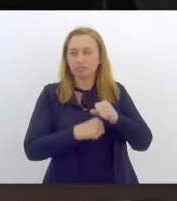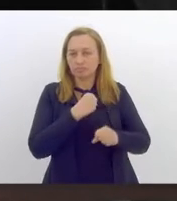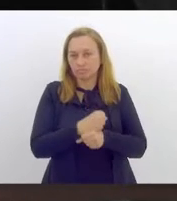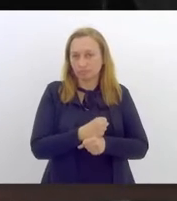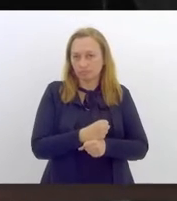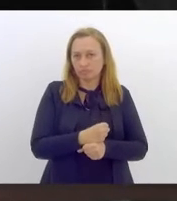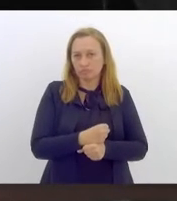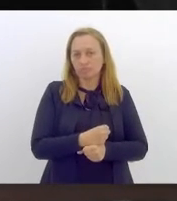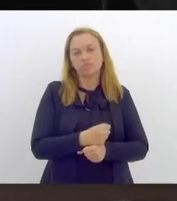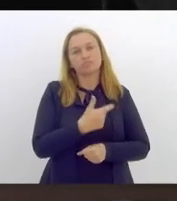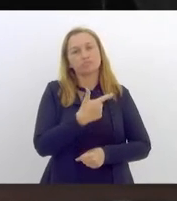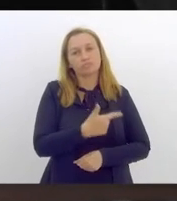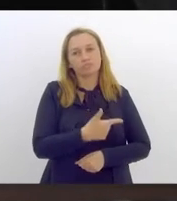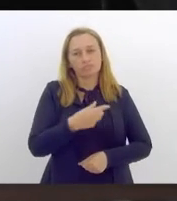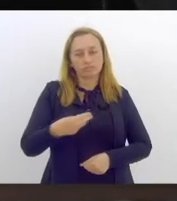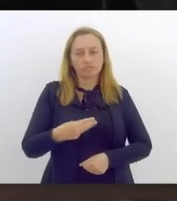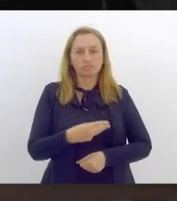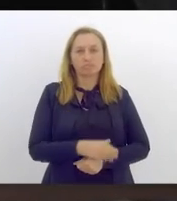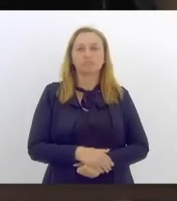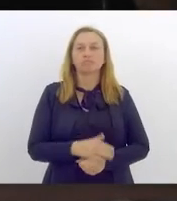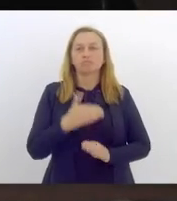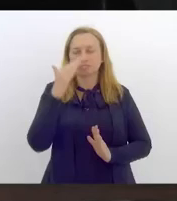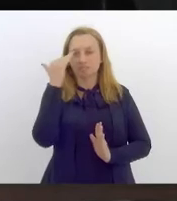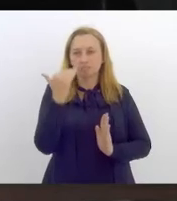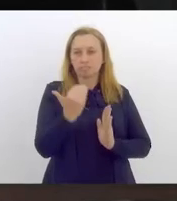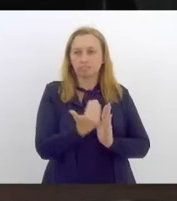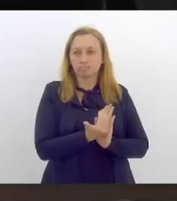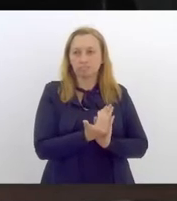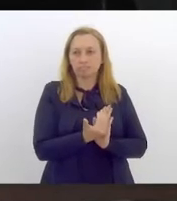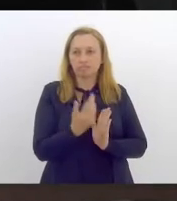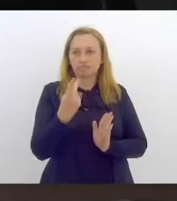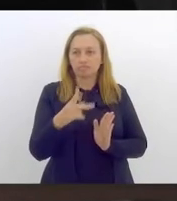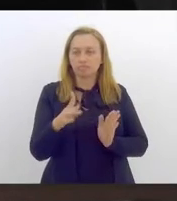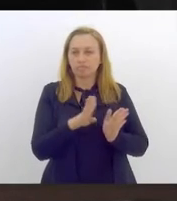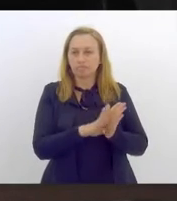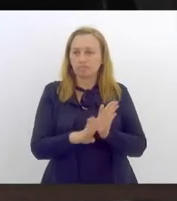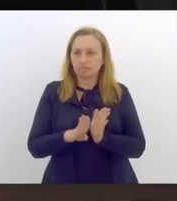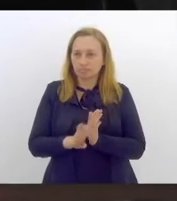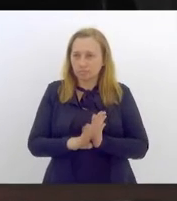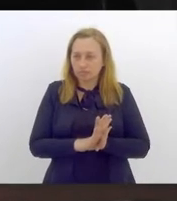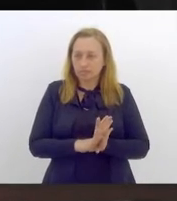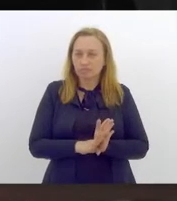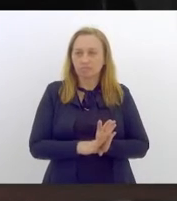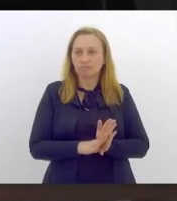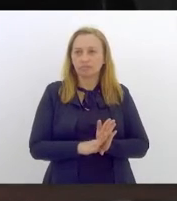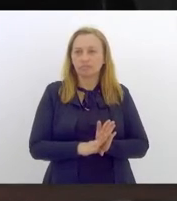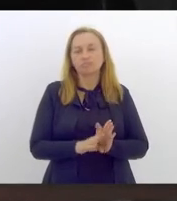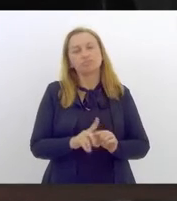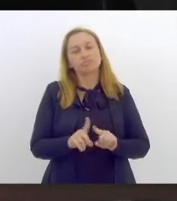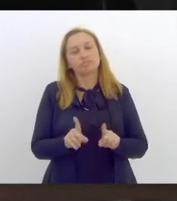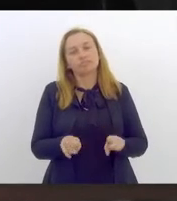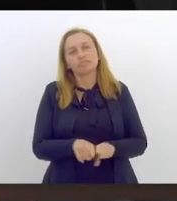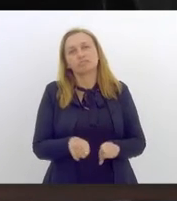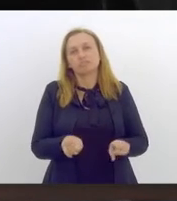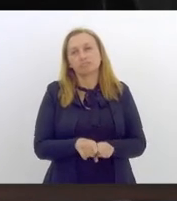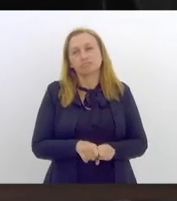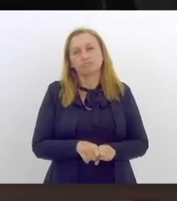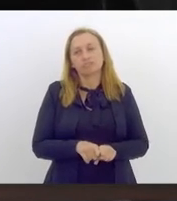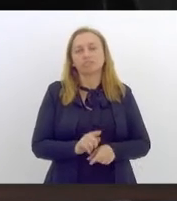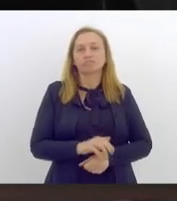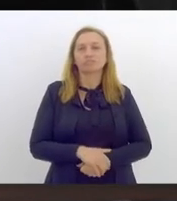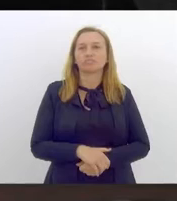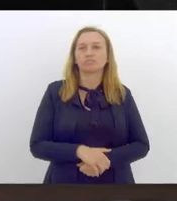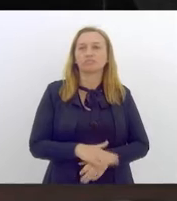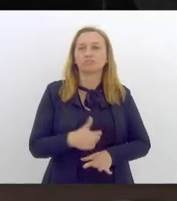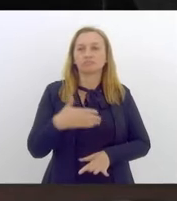2023, de modo a cumprir as suas despesas de custeio, mas também a fomentar